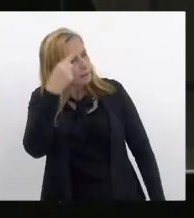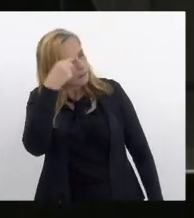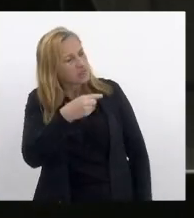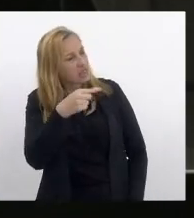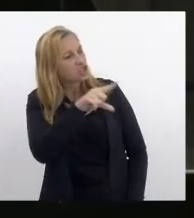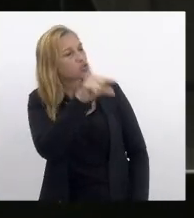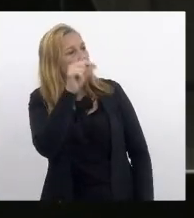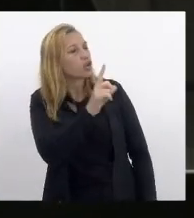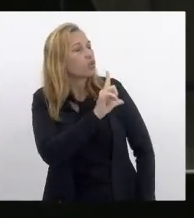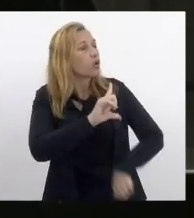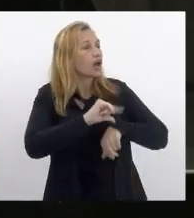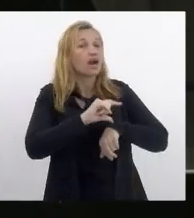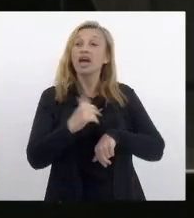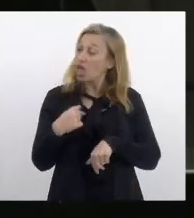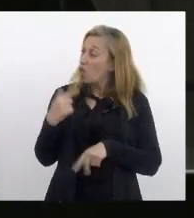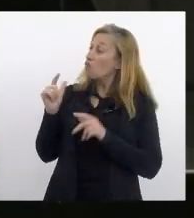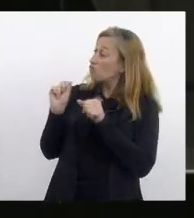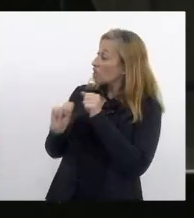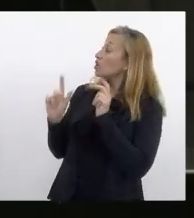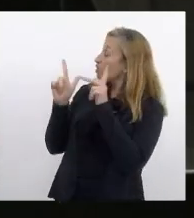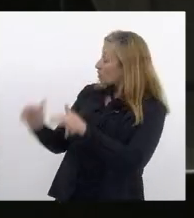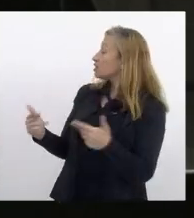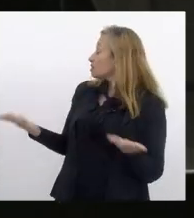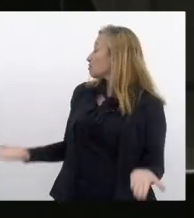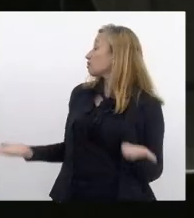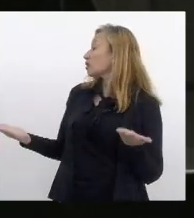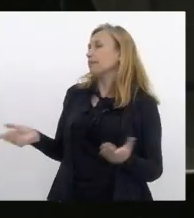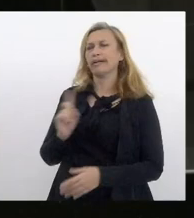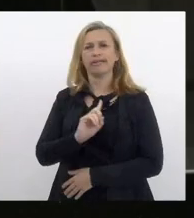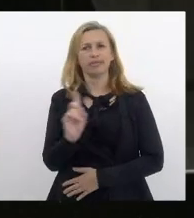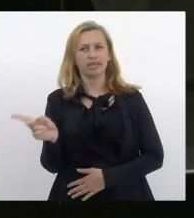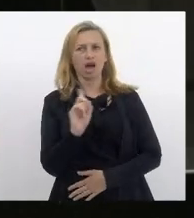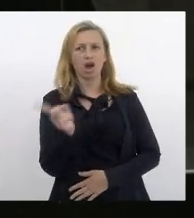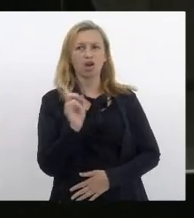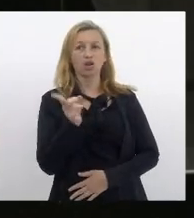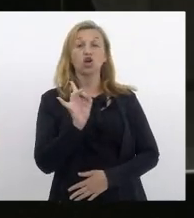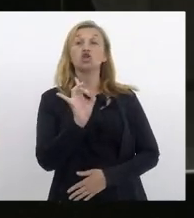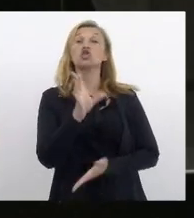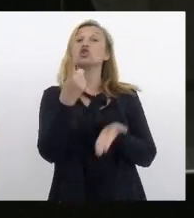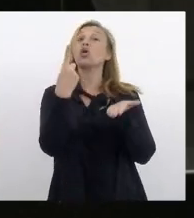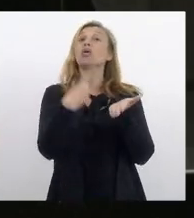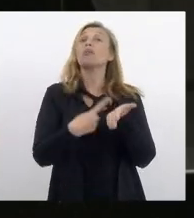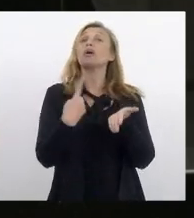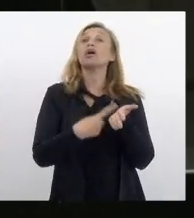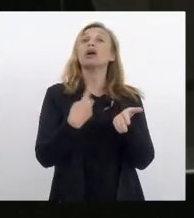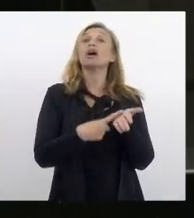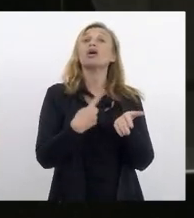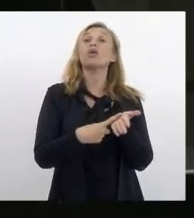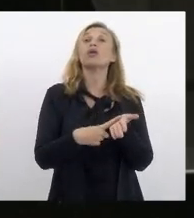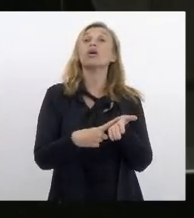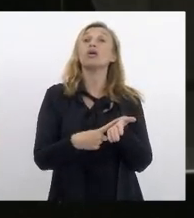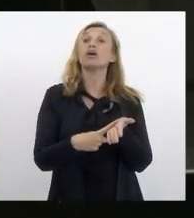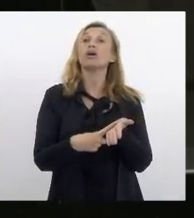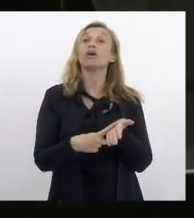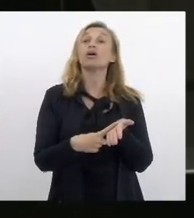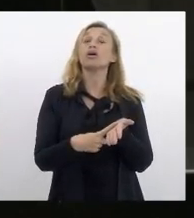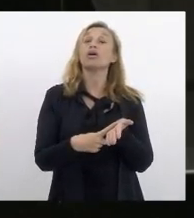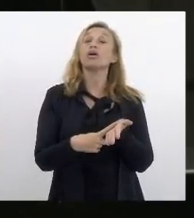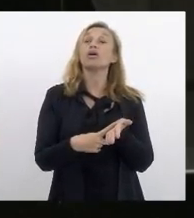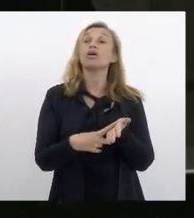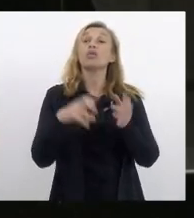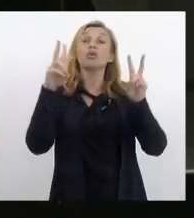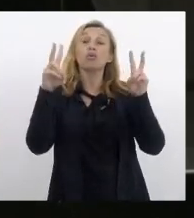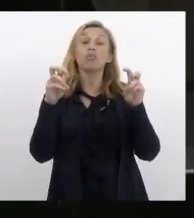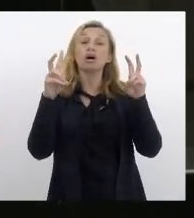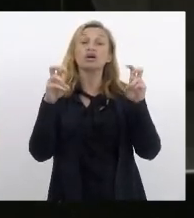hora, porque era assim que eu fazia. Mas não, só marcará com a pauta. Olha